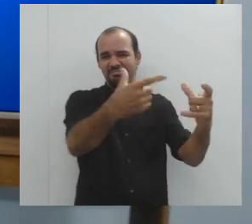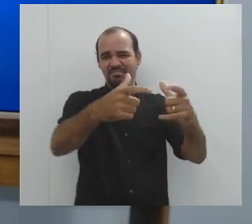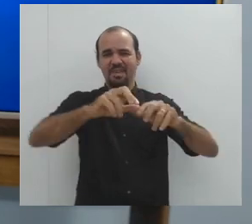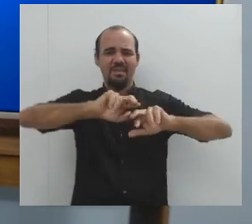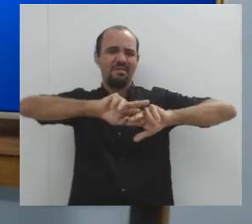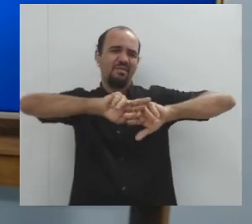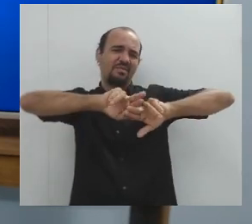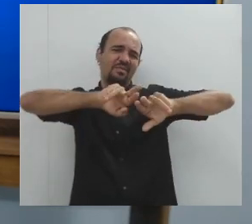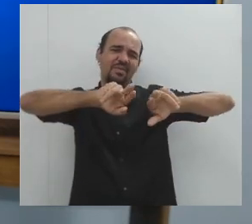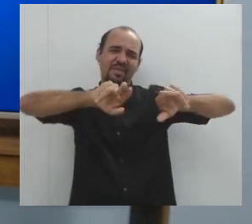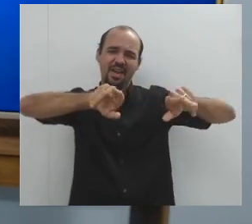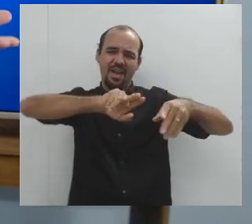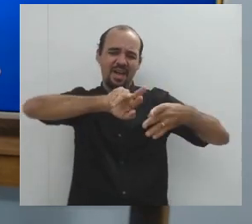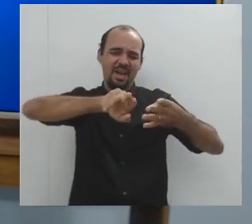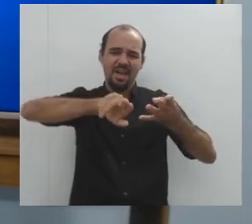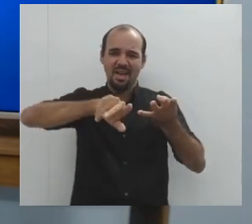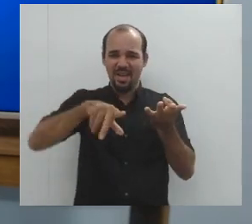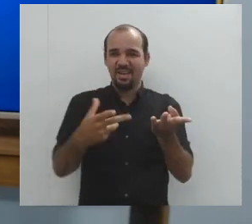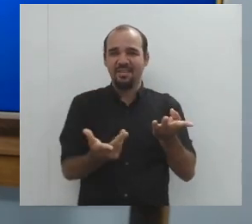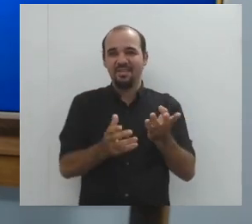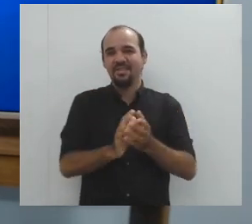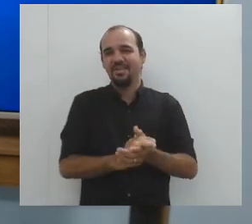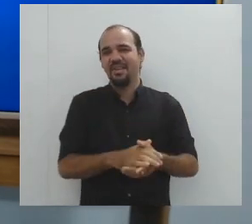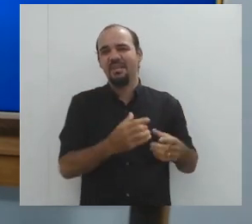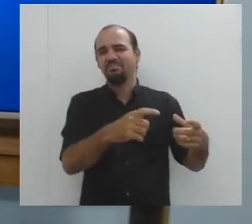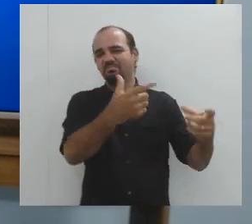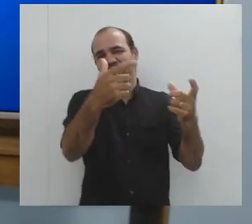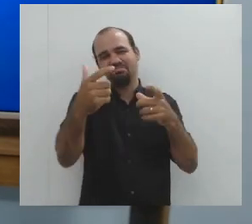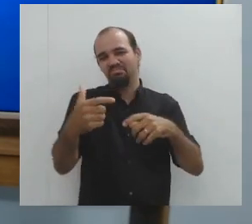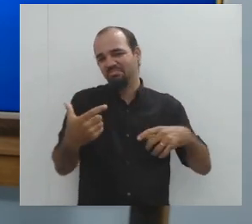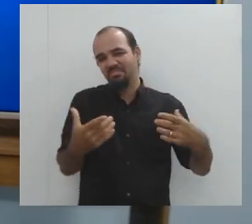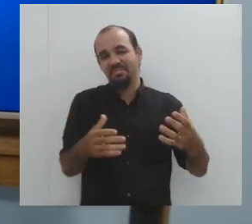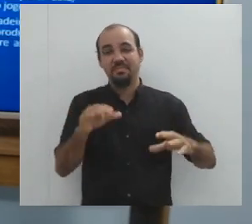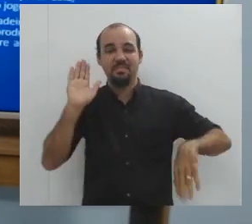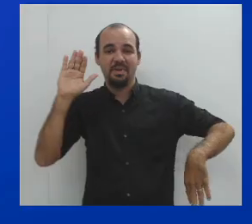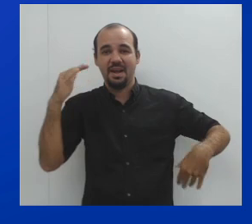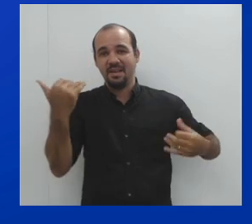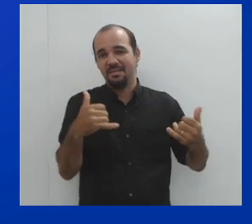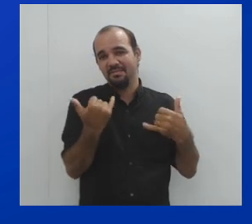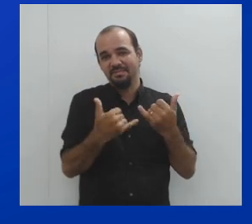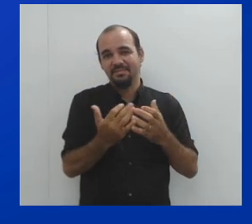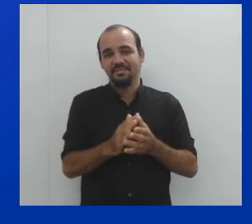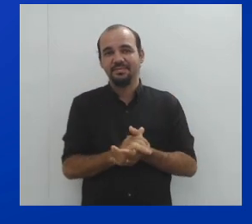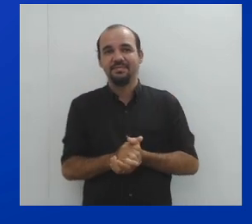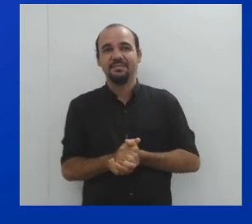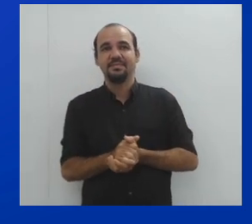Então ele pode acontecer nesses lugares ou em outra estrutura qualquer.